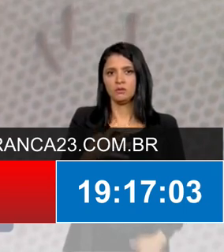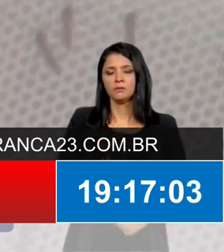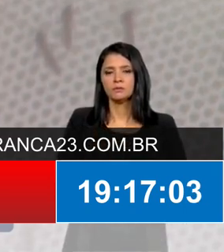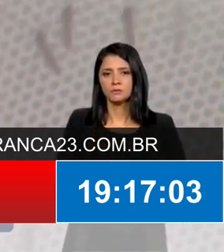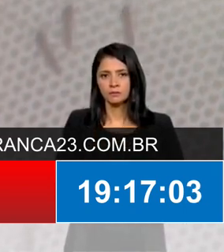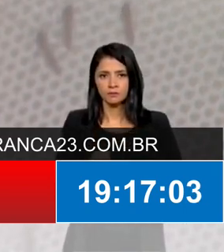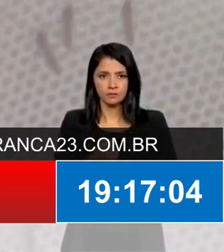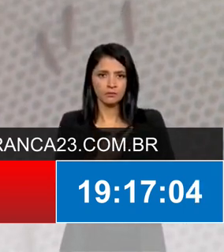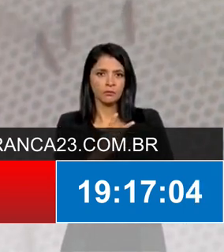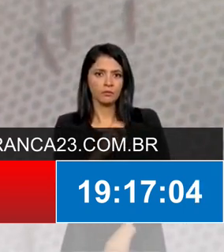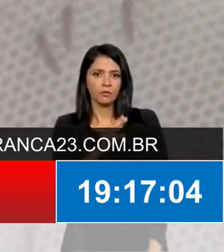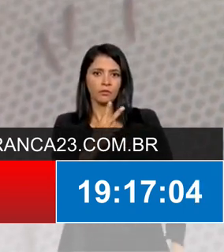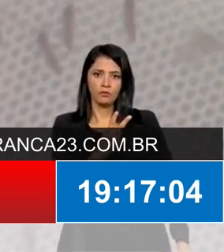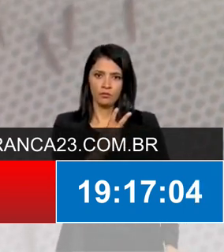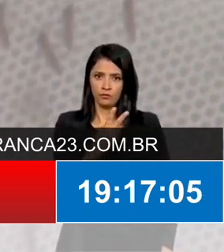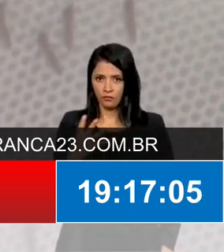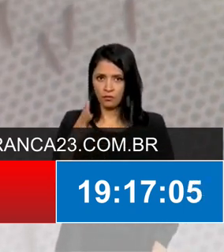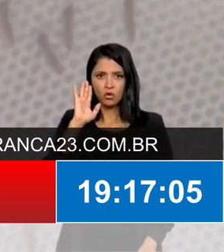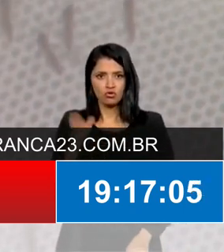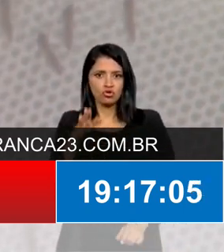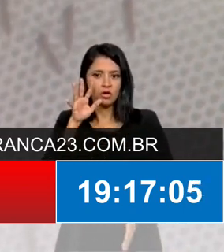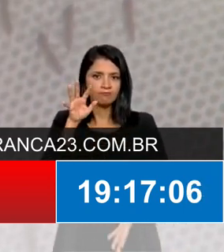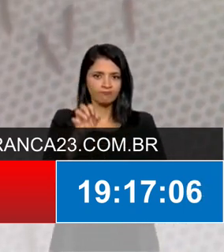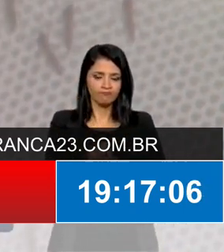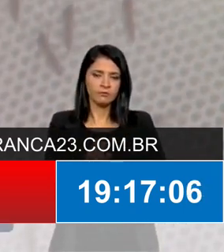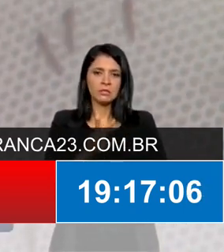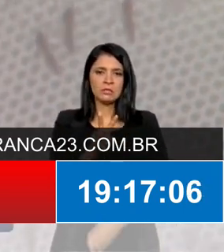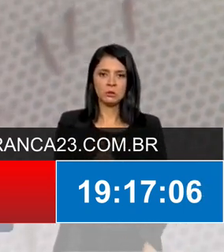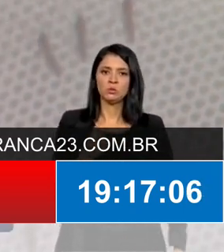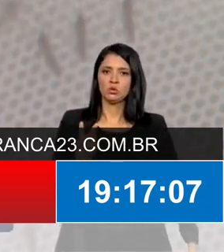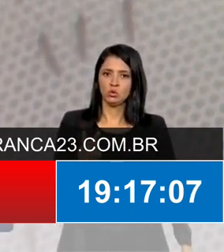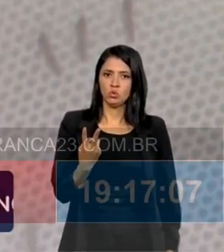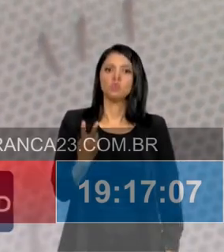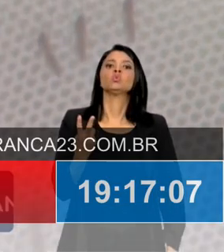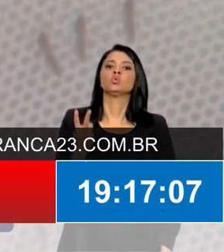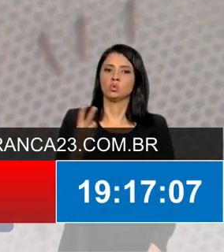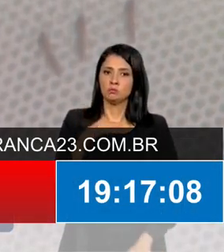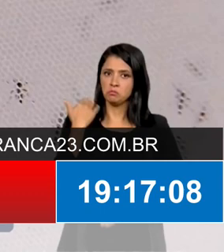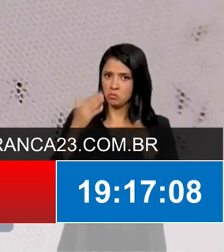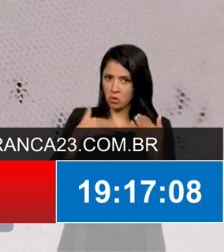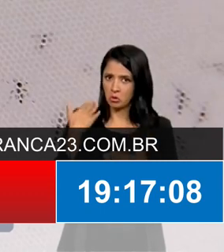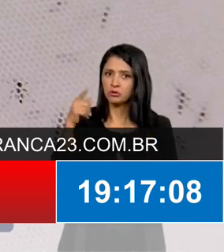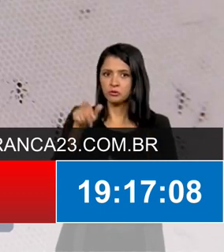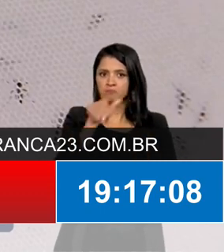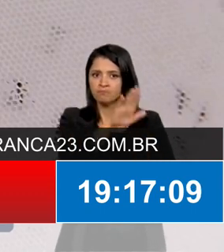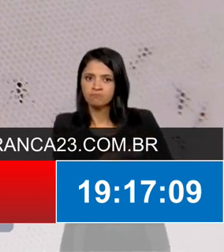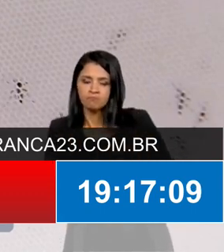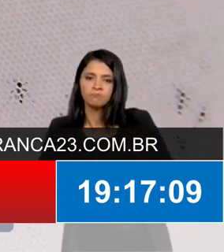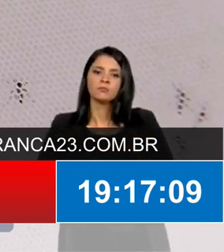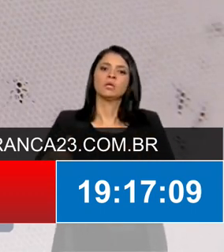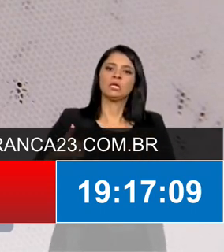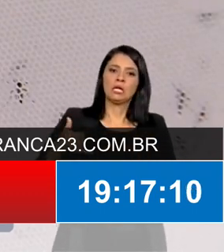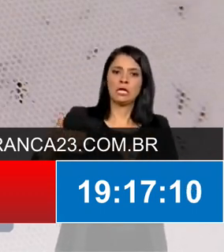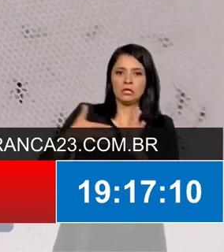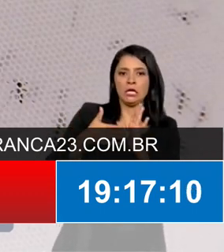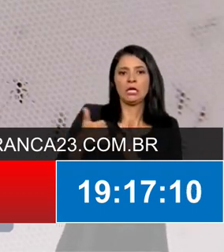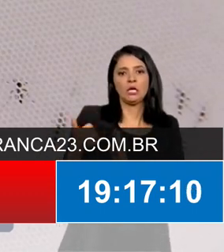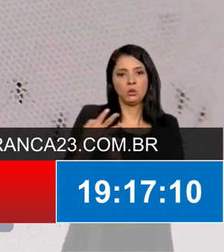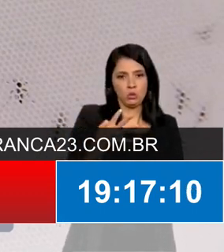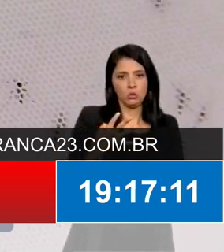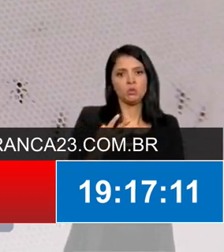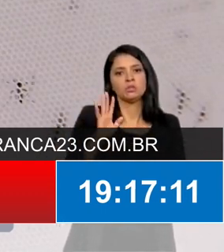Em 2024, já foram registrados 52 casos de óbitos em crianças com até 14